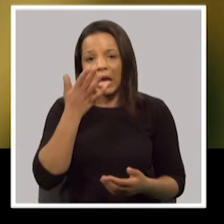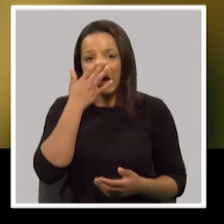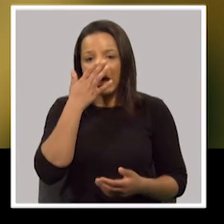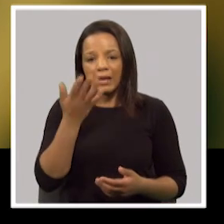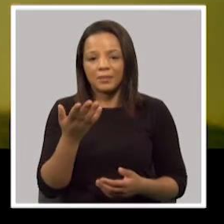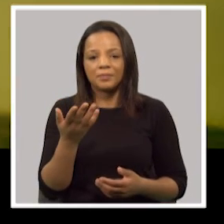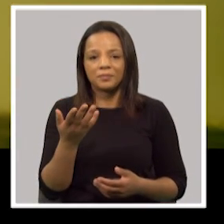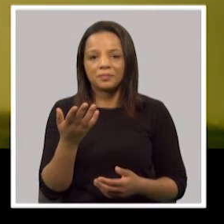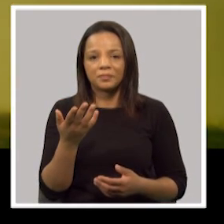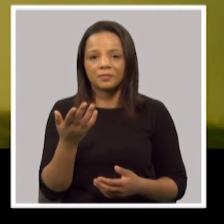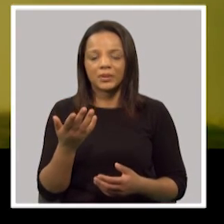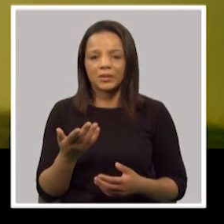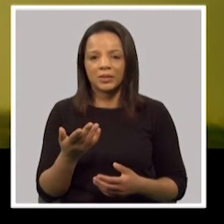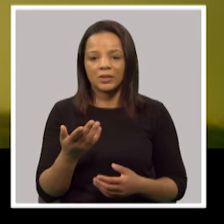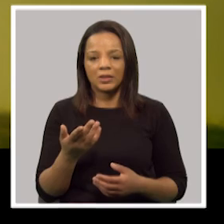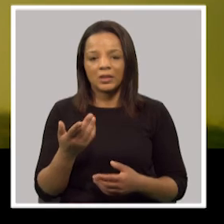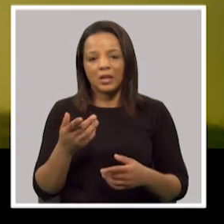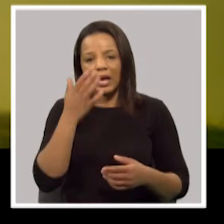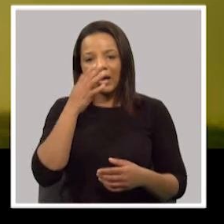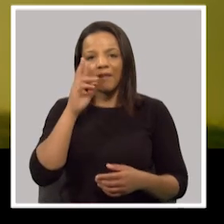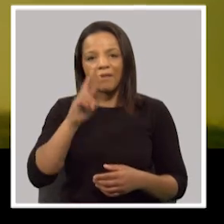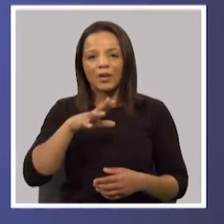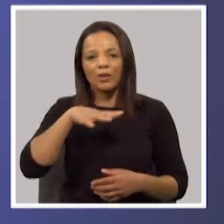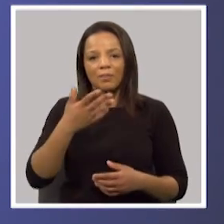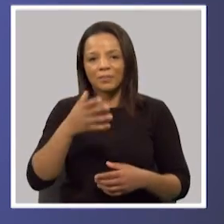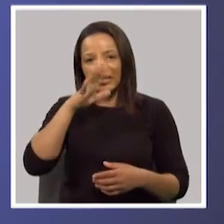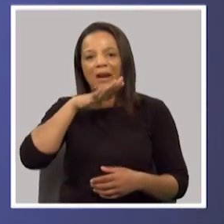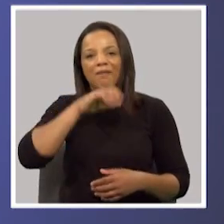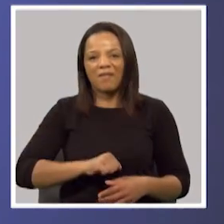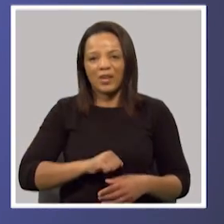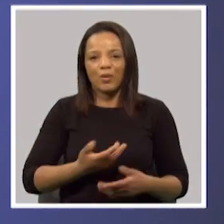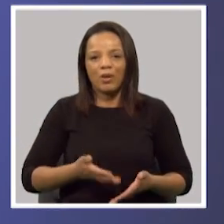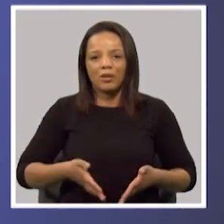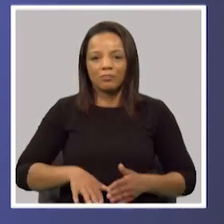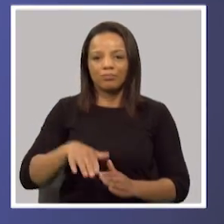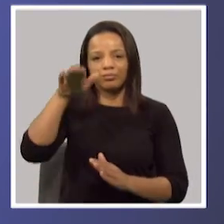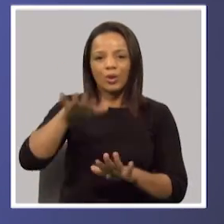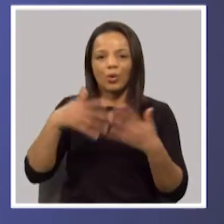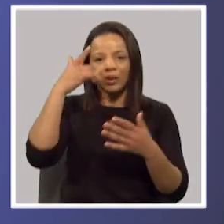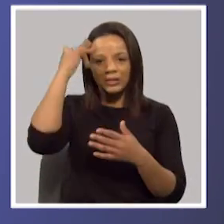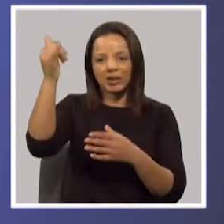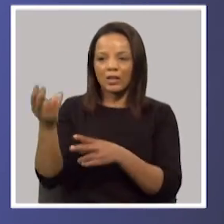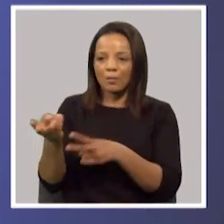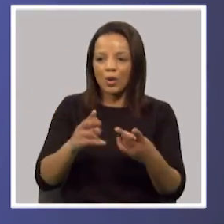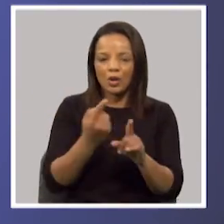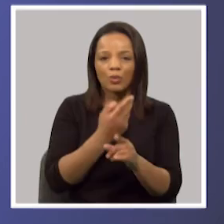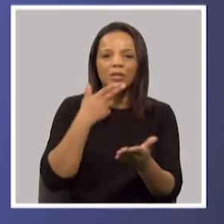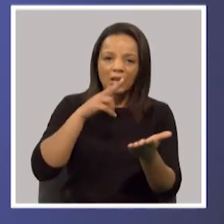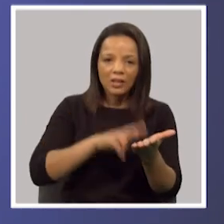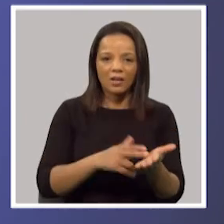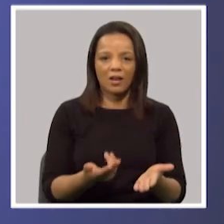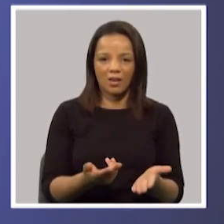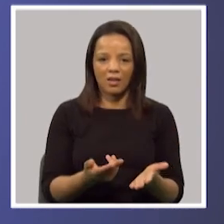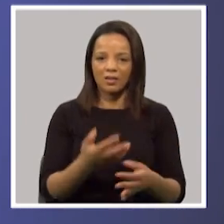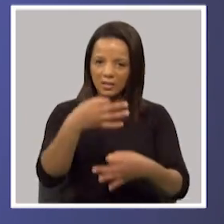quase como ver um filho crescer. Foi quase como ver uma ideia tornar-se em algo real e